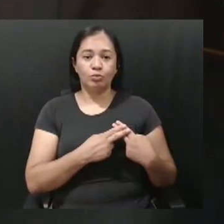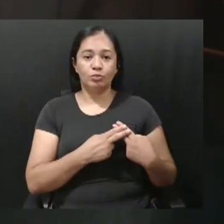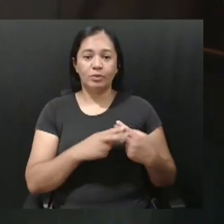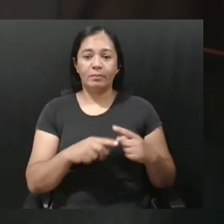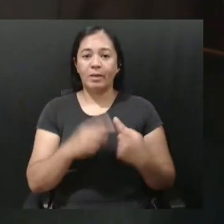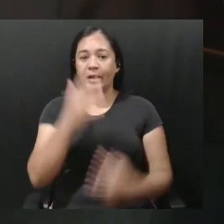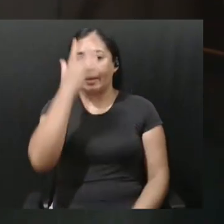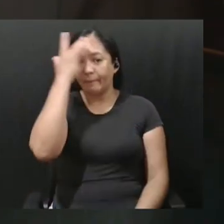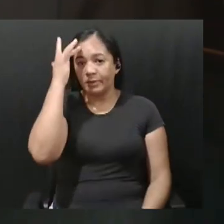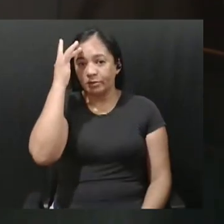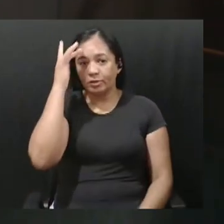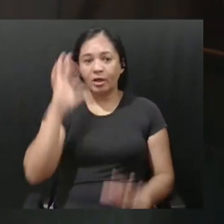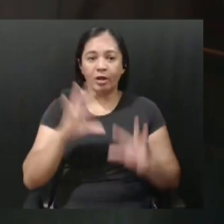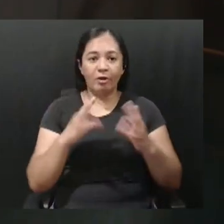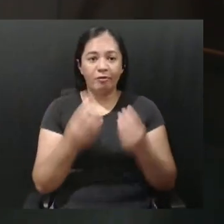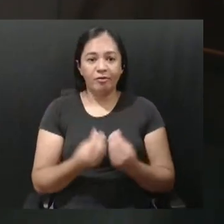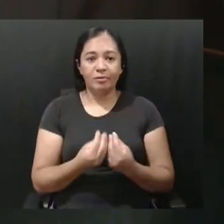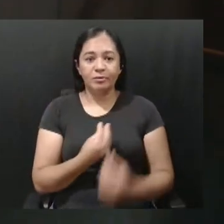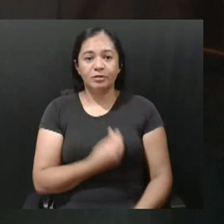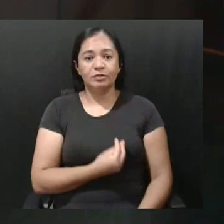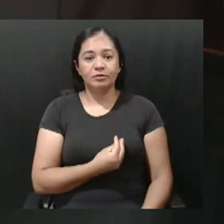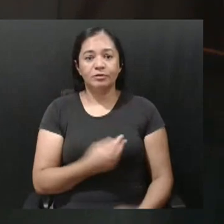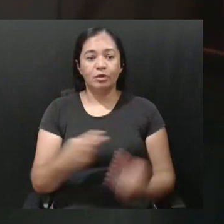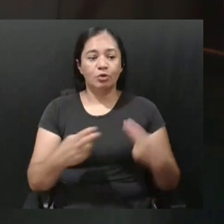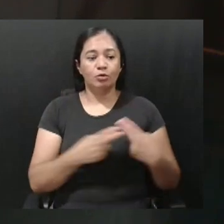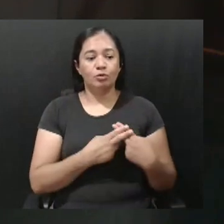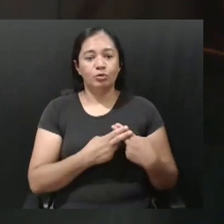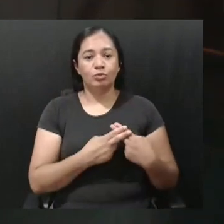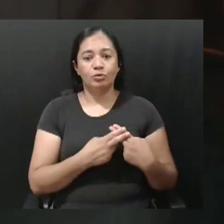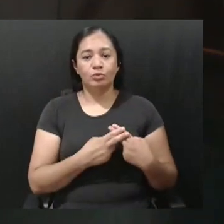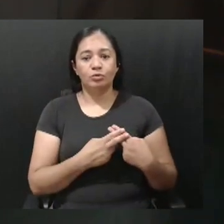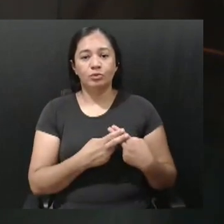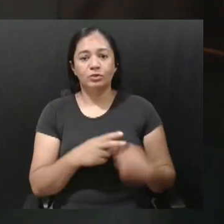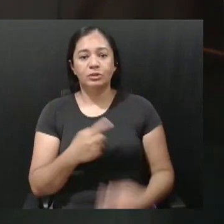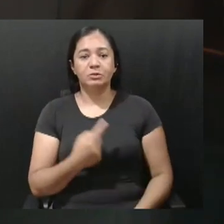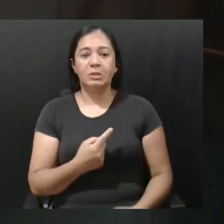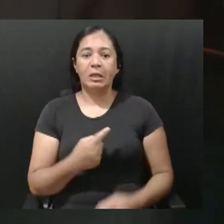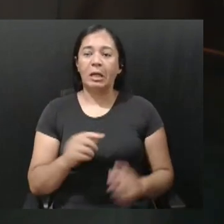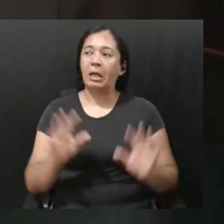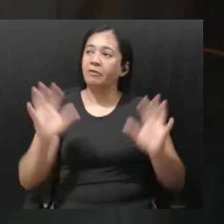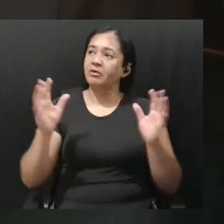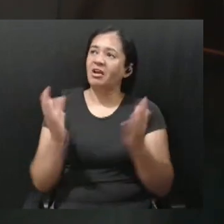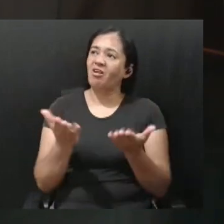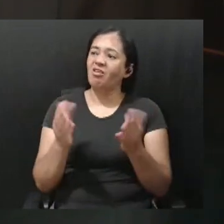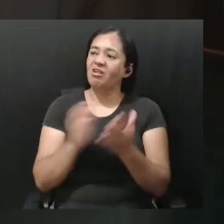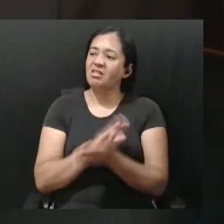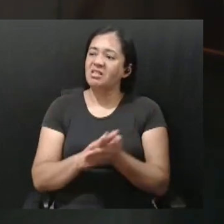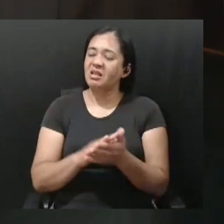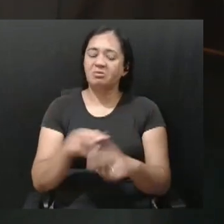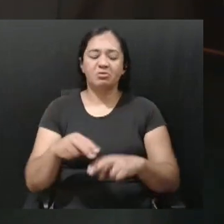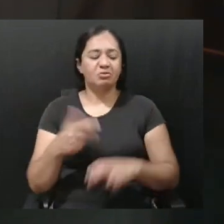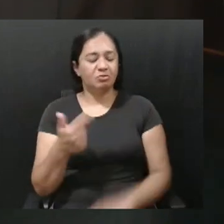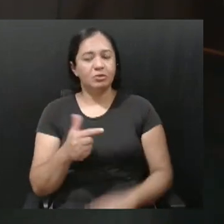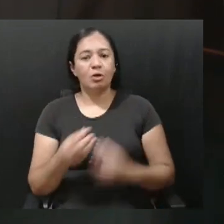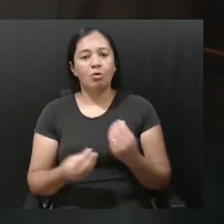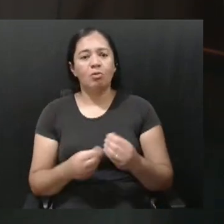um luto aí durante o ano, então: "Ah, a gente não vai confraternizar, não temos motivo". Como é que a gente faz, Luiz? Qual que